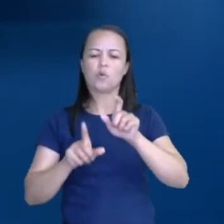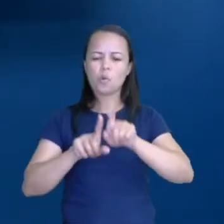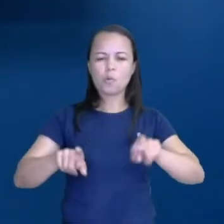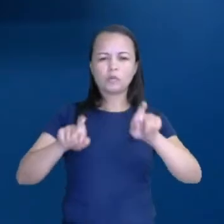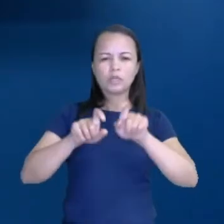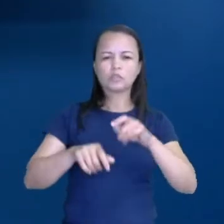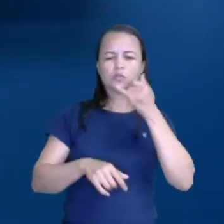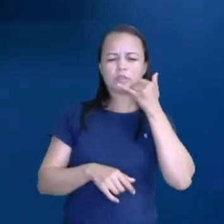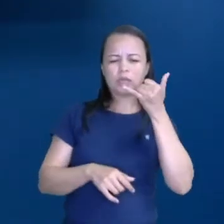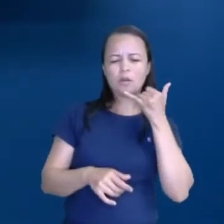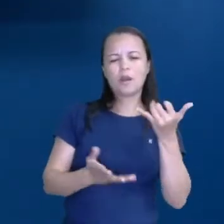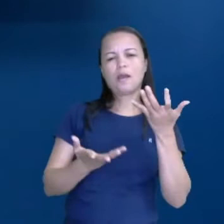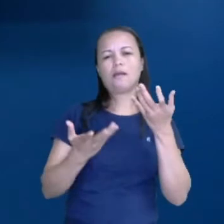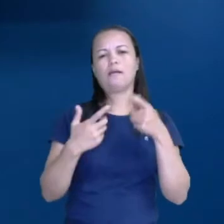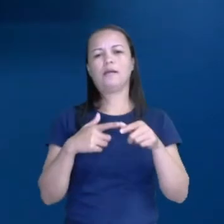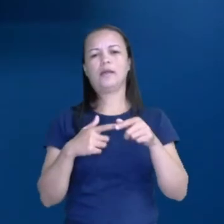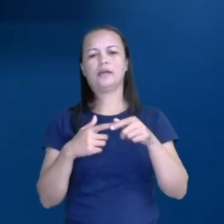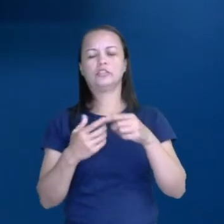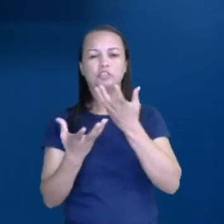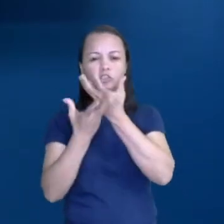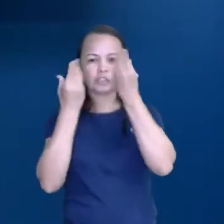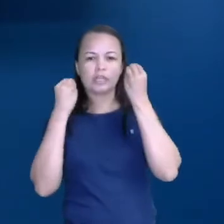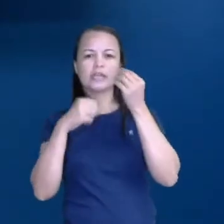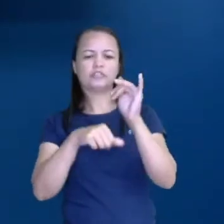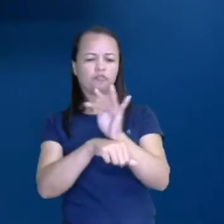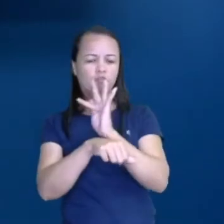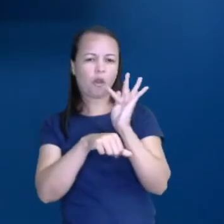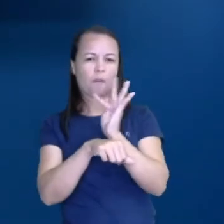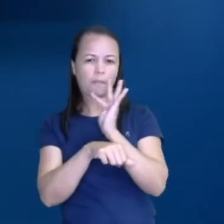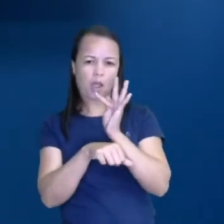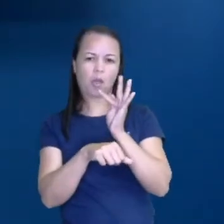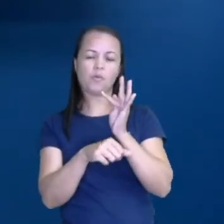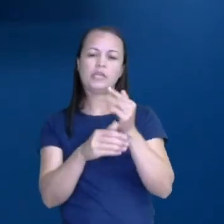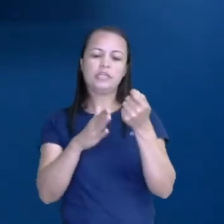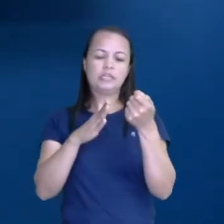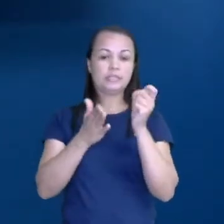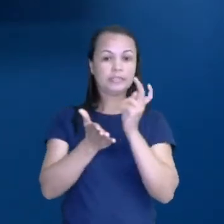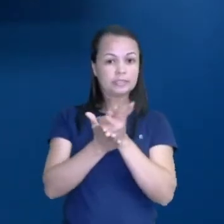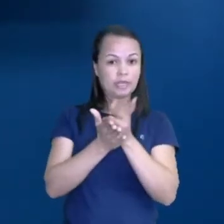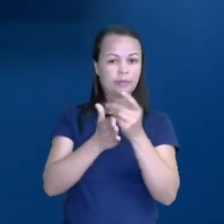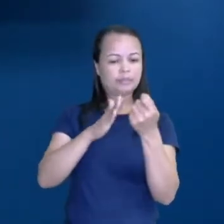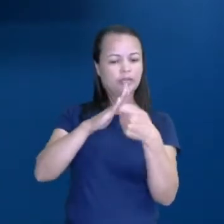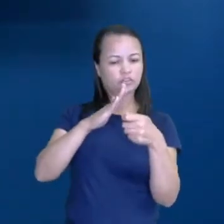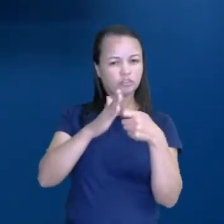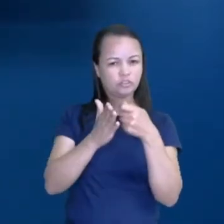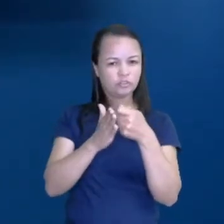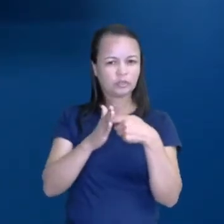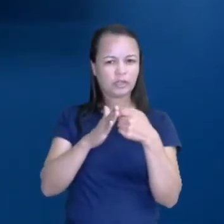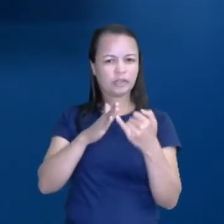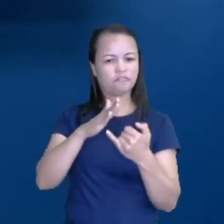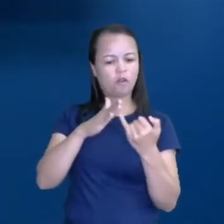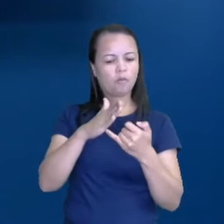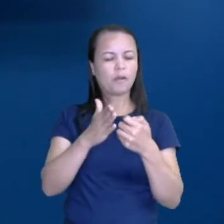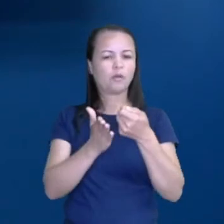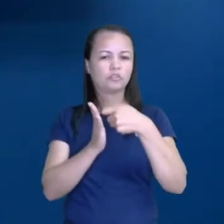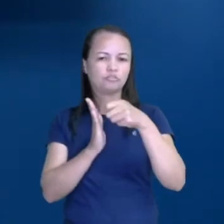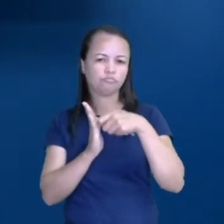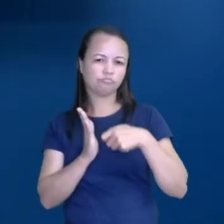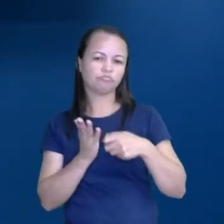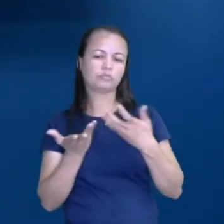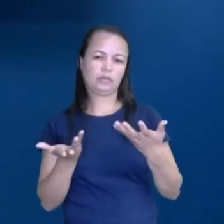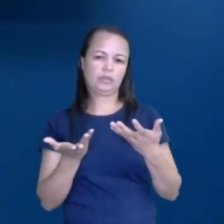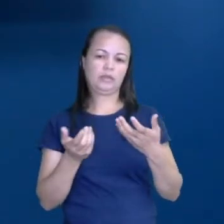acaba que a gente esquece a linguagem formal e escreve assim. Então, muita atenção. É bom a gente treinar e também